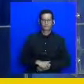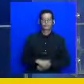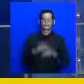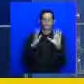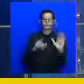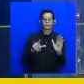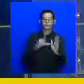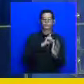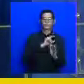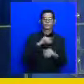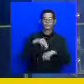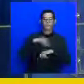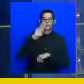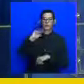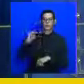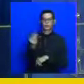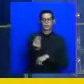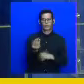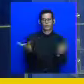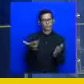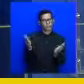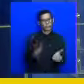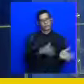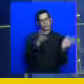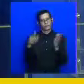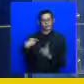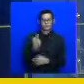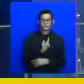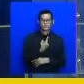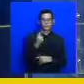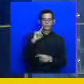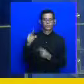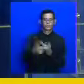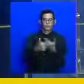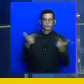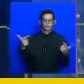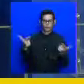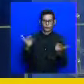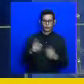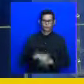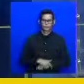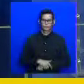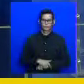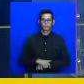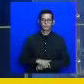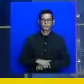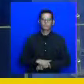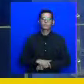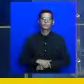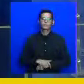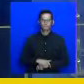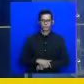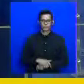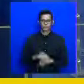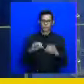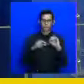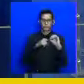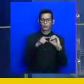foi realizado o sorteio da Mais Milionária. Agora você conferindo dia de sorte. Bola